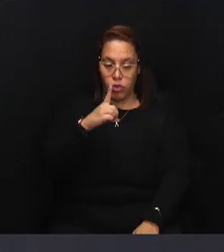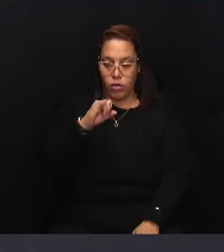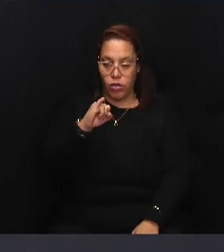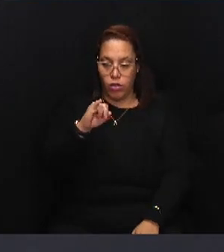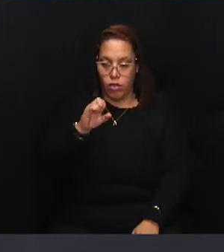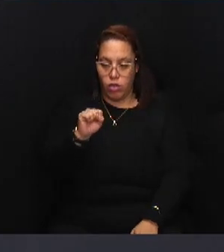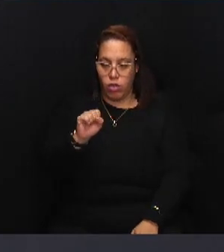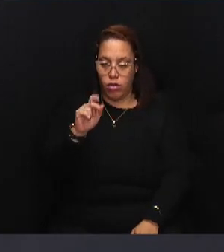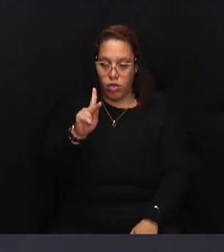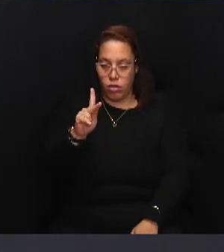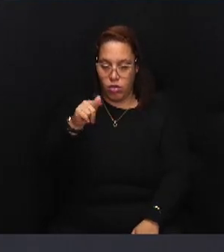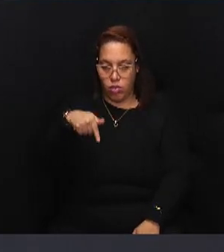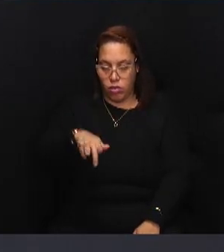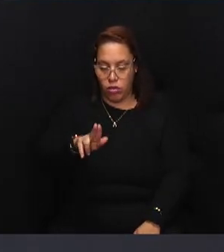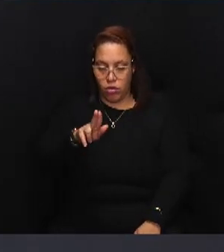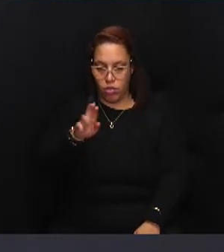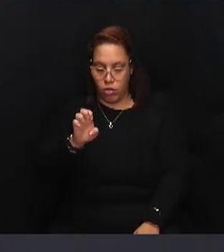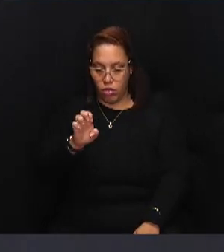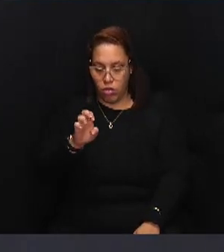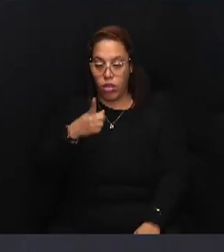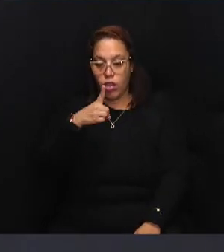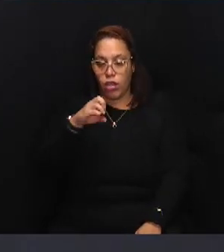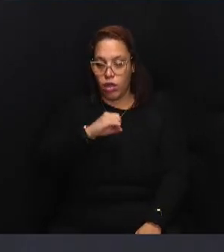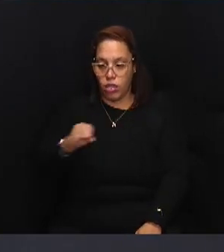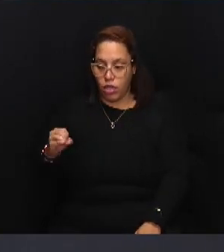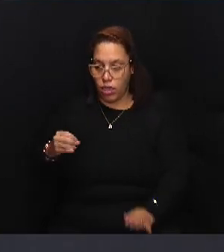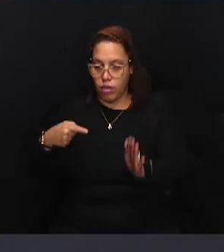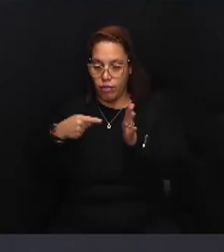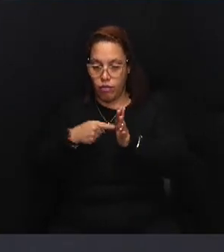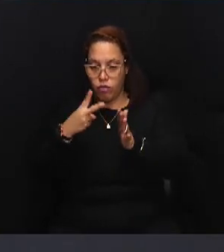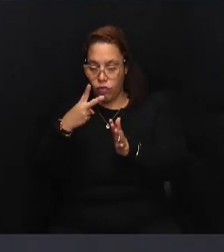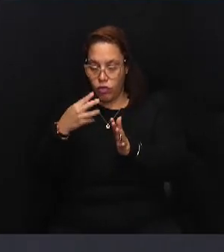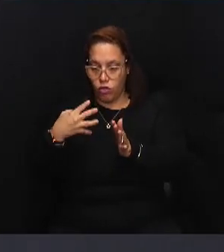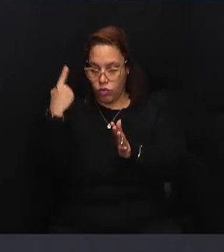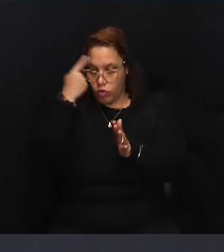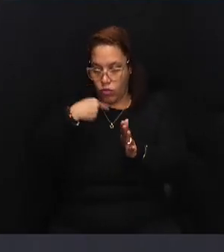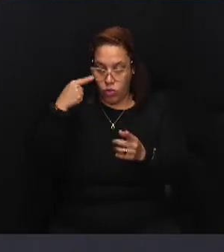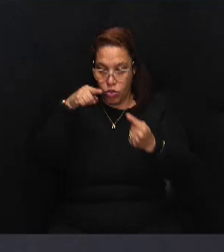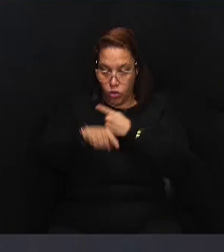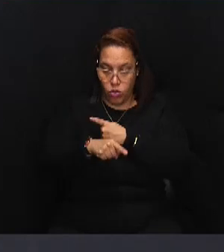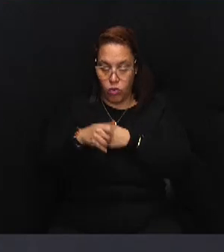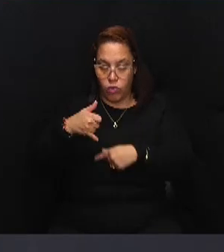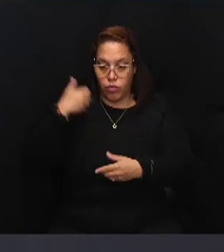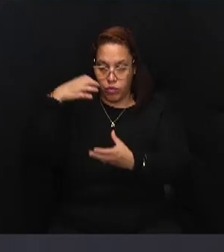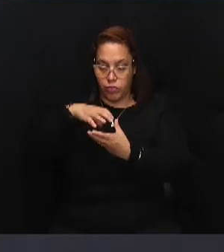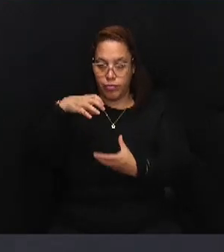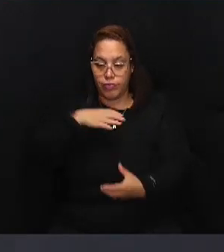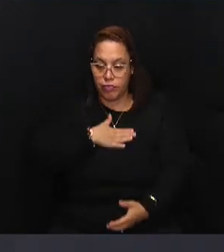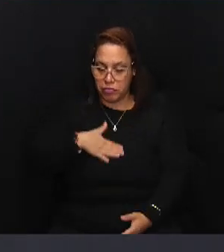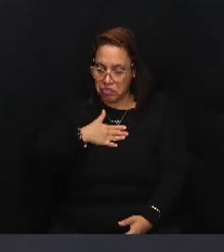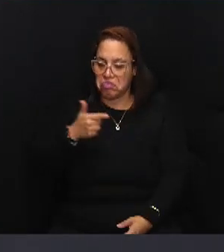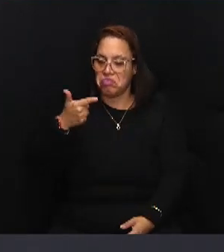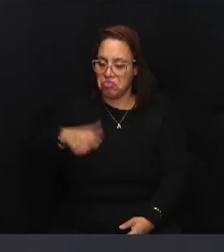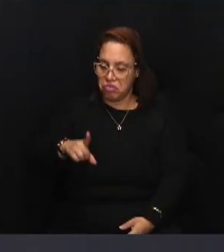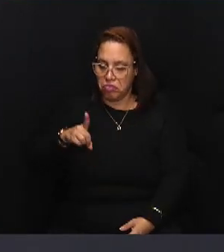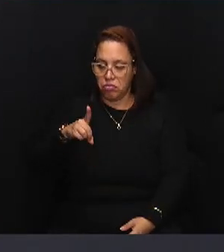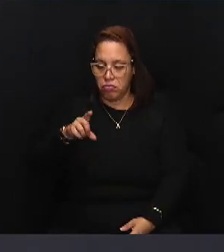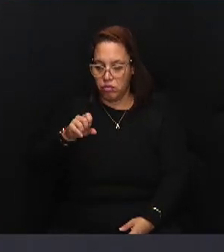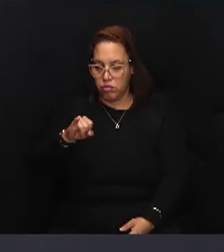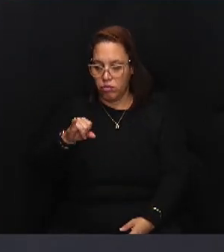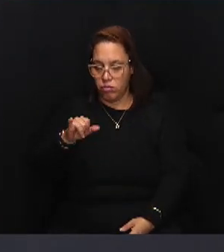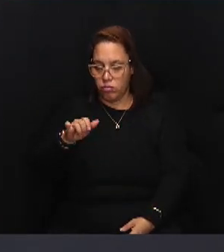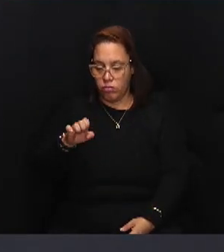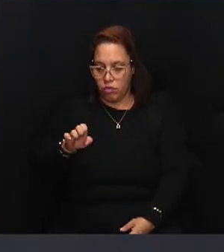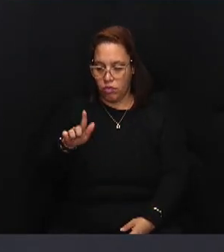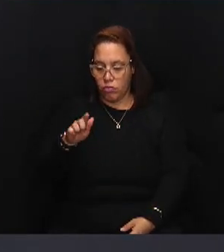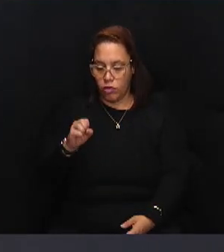horas para fazer as denúncias para casos de violência contra o idoso. Foi muito importante. Então é um prazer estar de novo aqui com o Diego, prazer estar